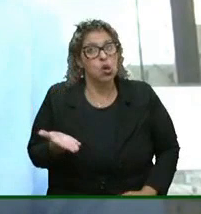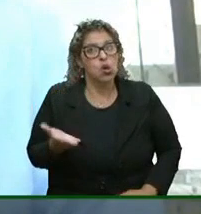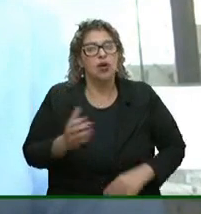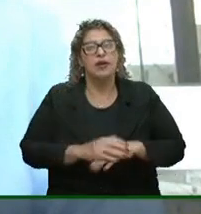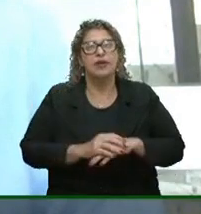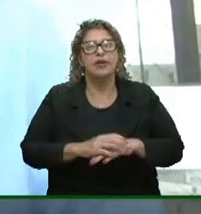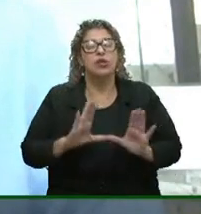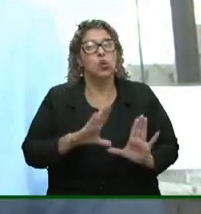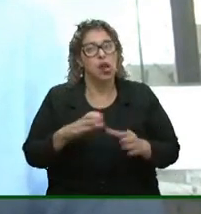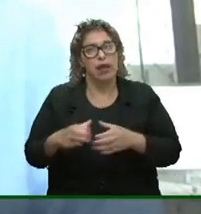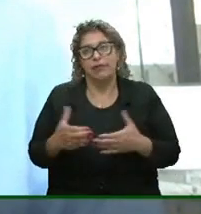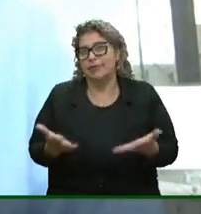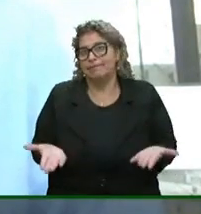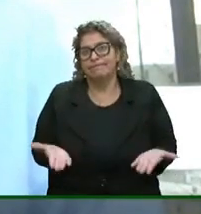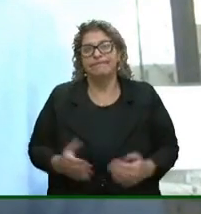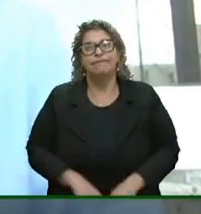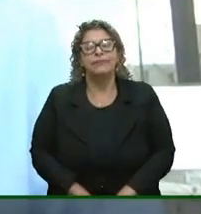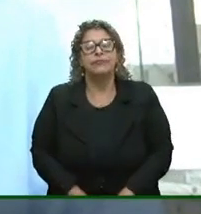presidente e demais colegas.